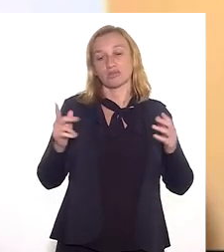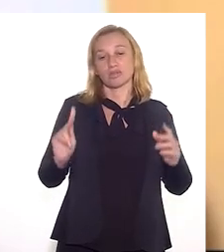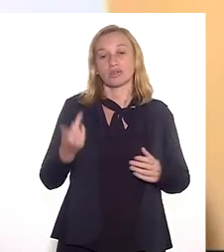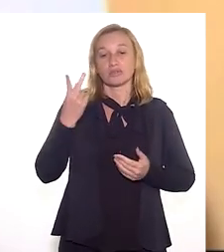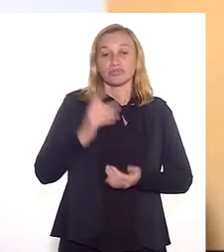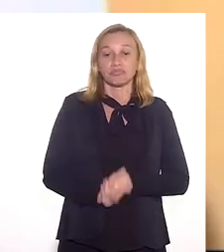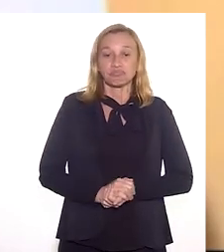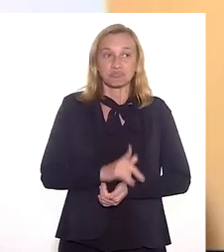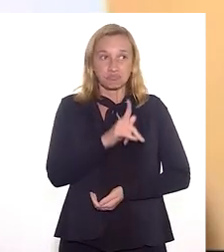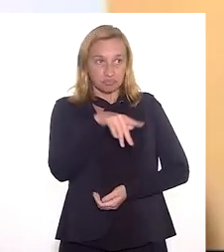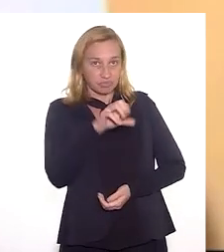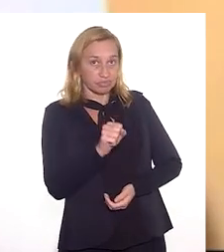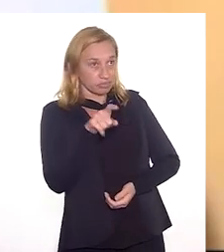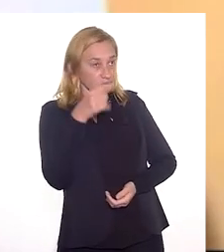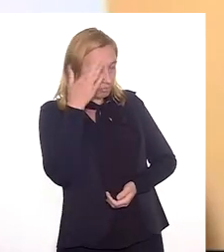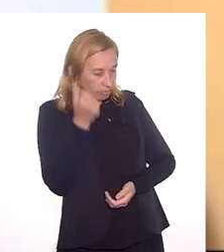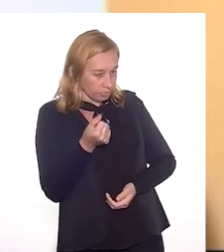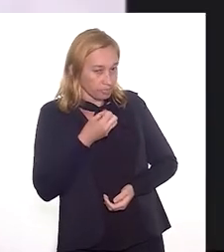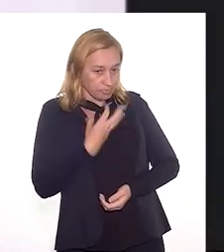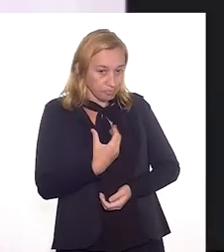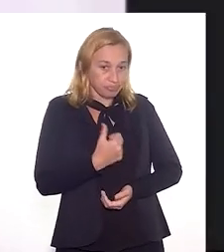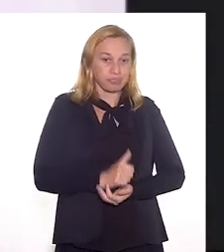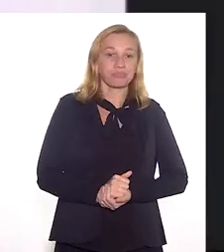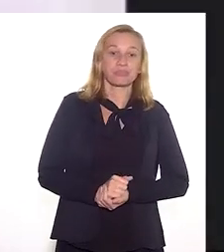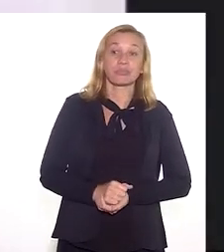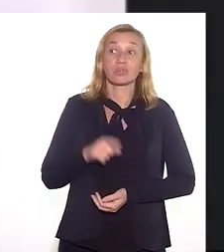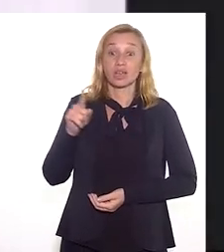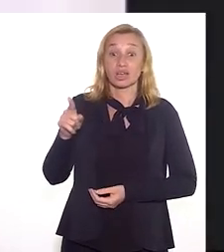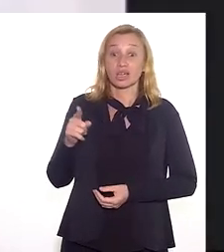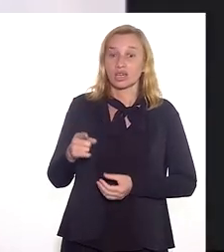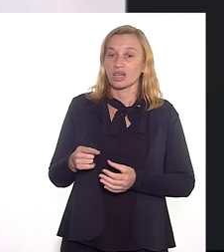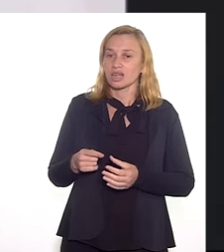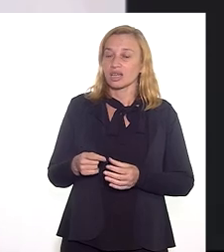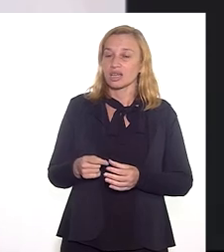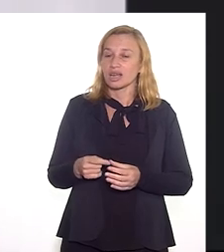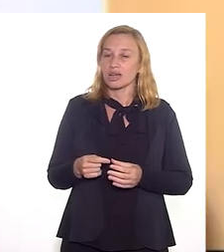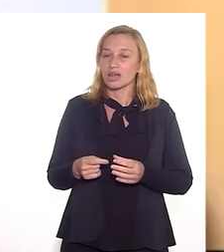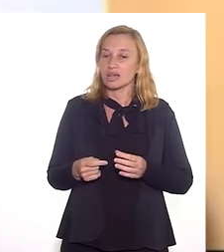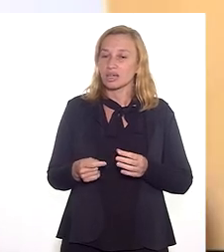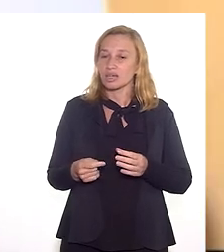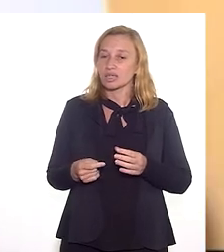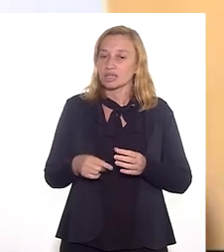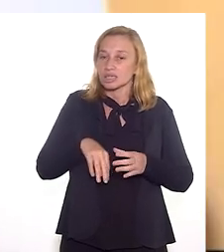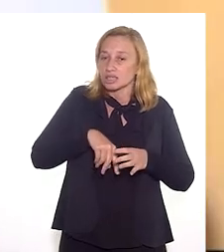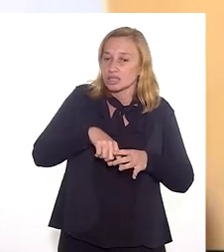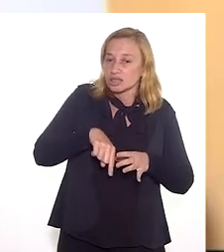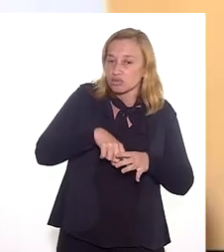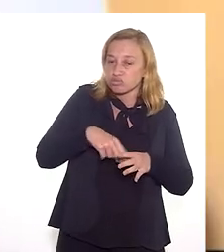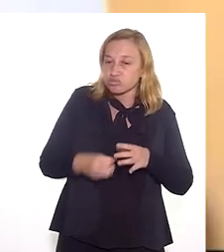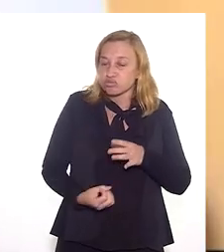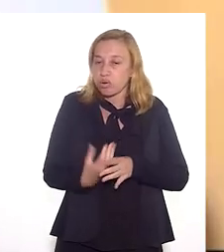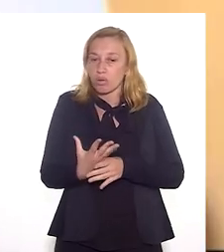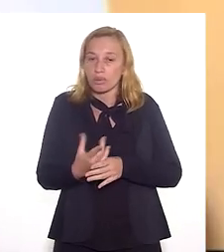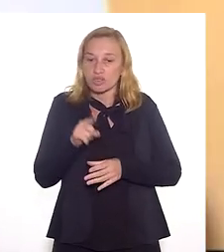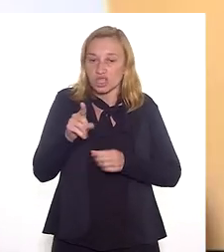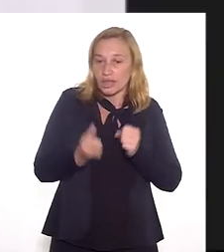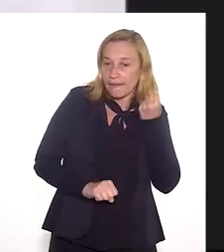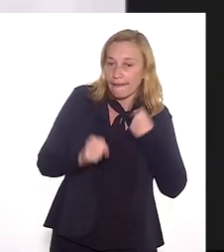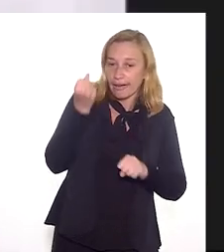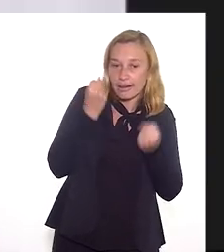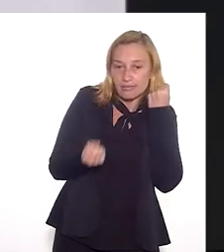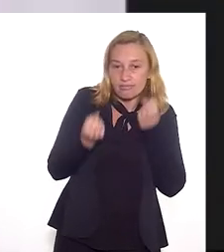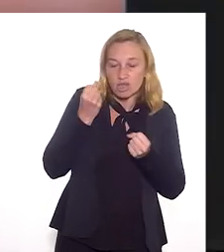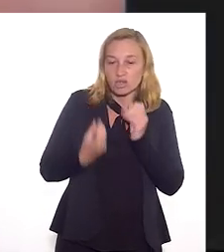Summit só vem coroar. Perfeito. Geisa, eu sei que você sabe muito bem isso e que aquela fórmula mágica onde você